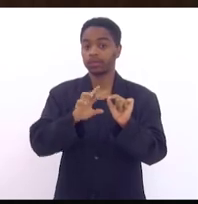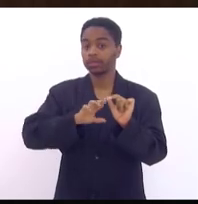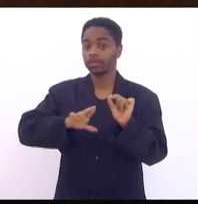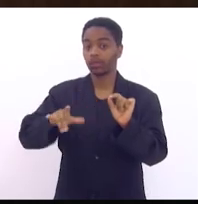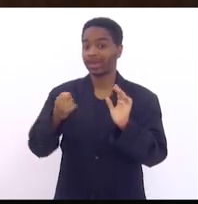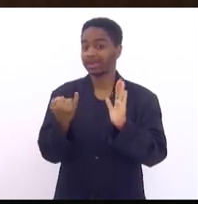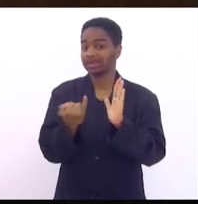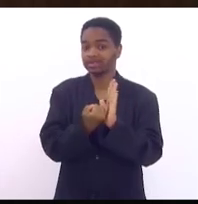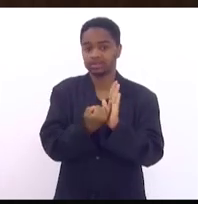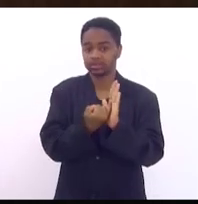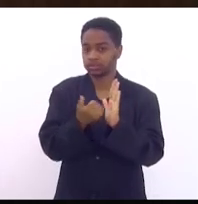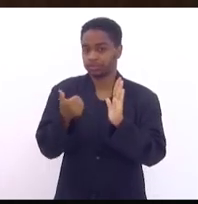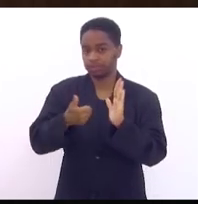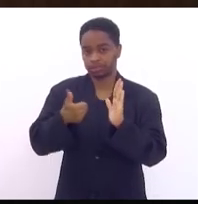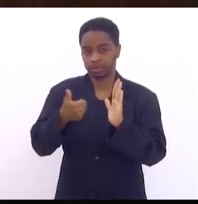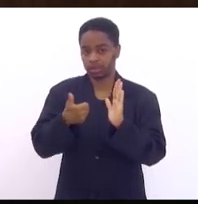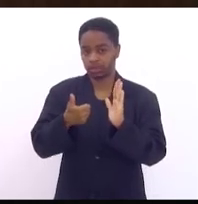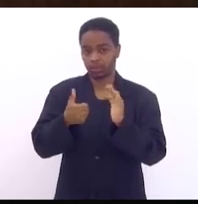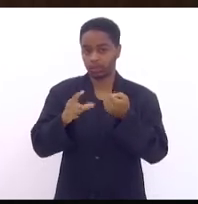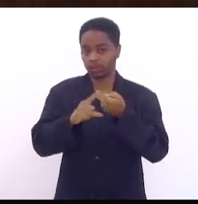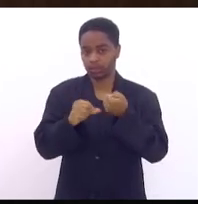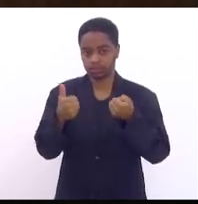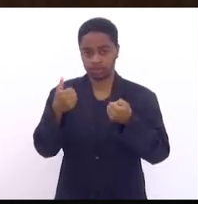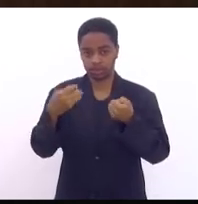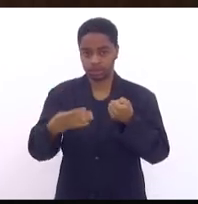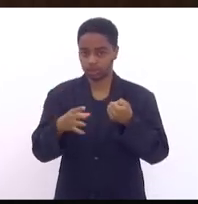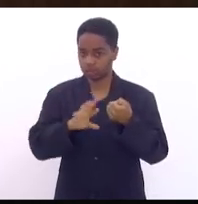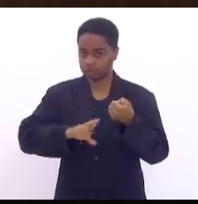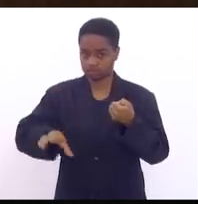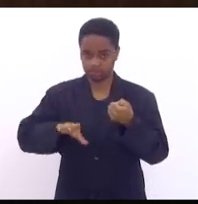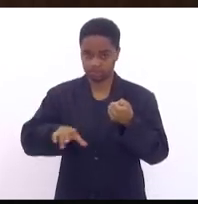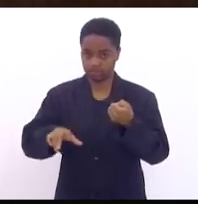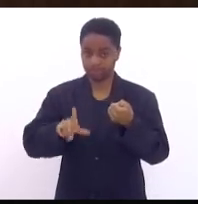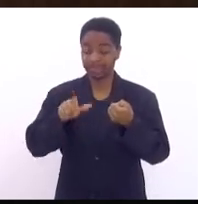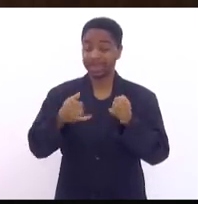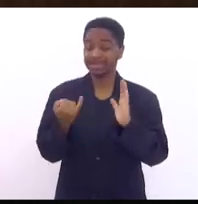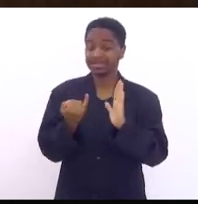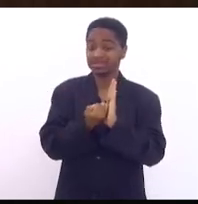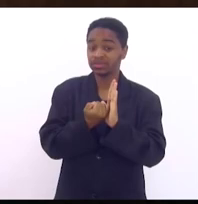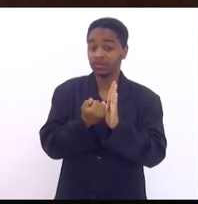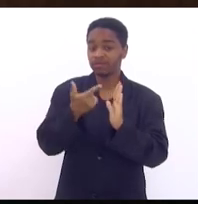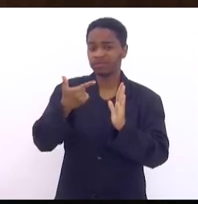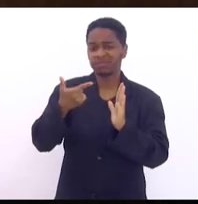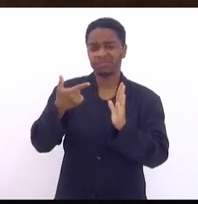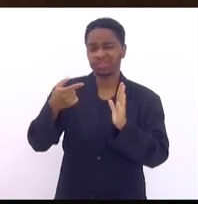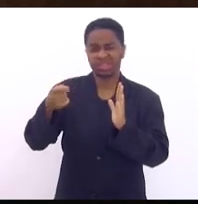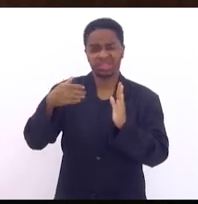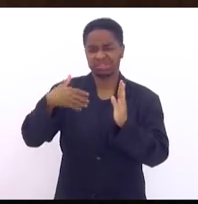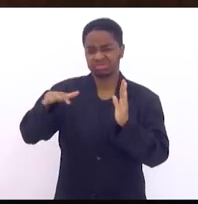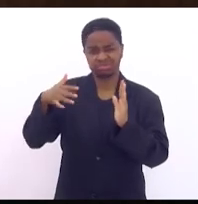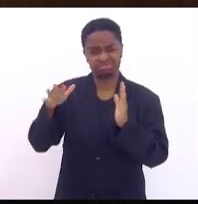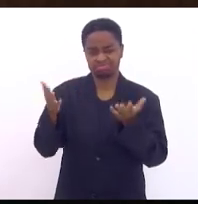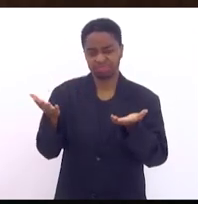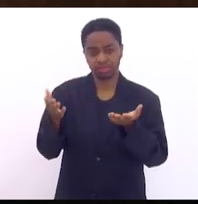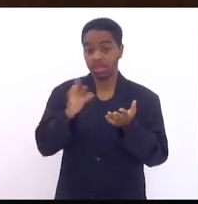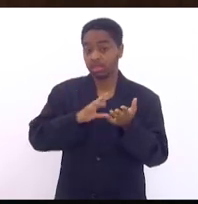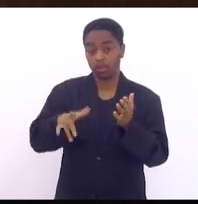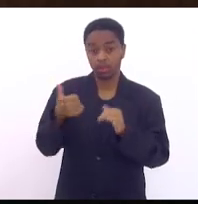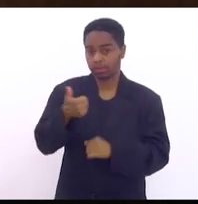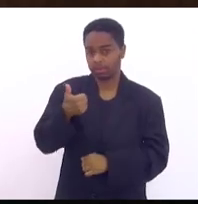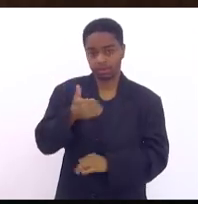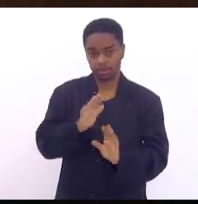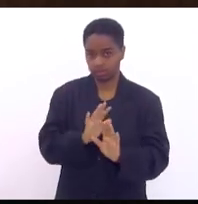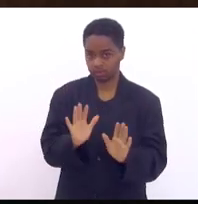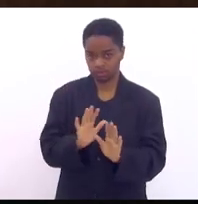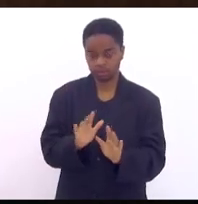inciso primeiro do artigo 14, foi inciso 20 e tantos do artigo 14, não é o inciso primeiro.